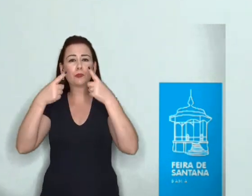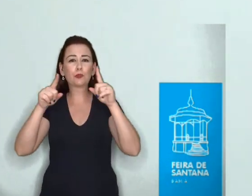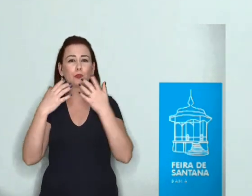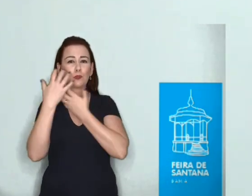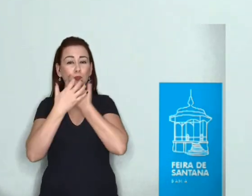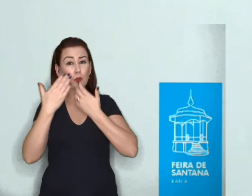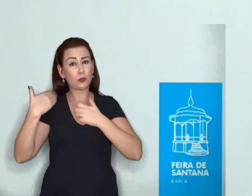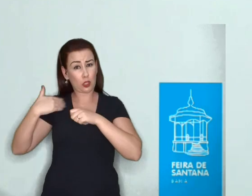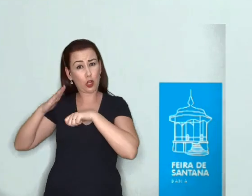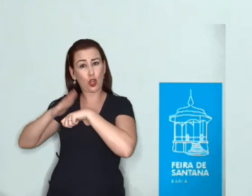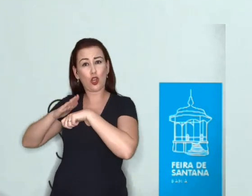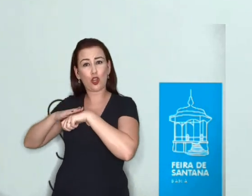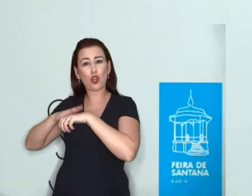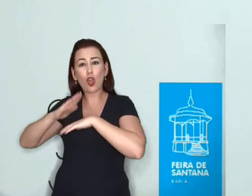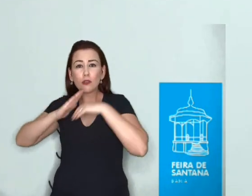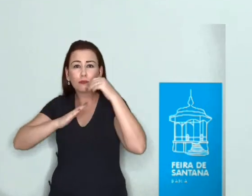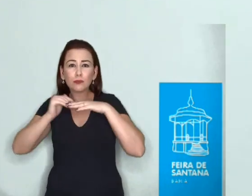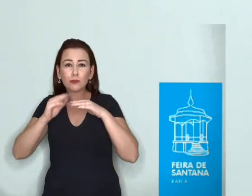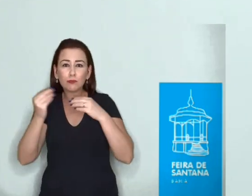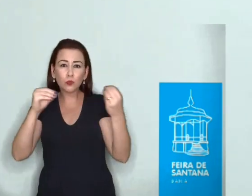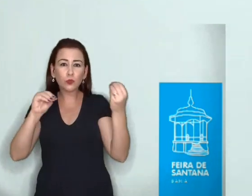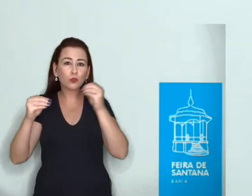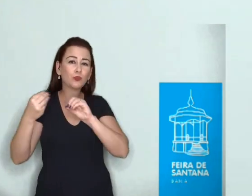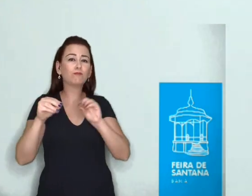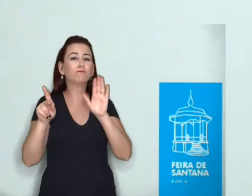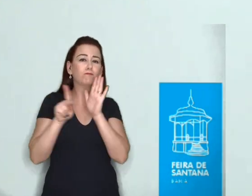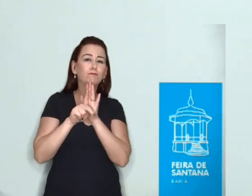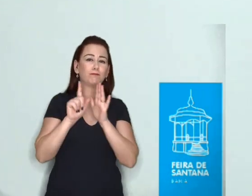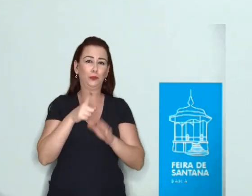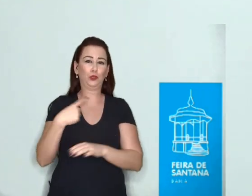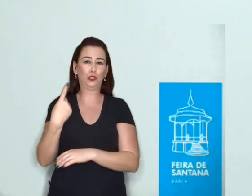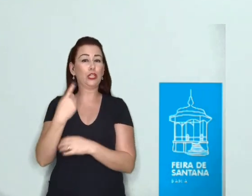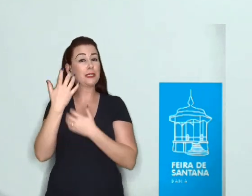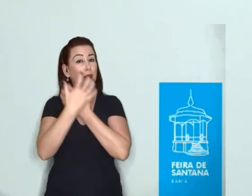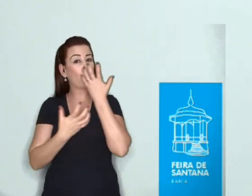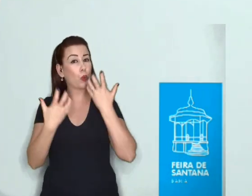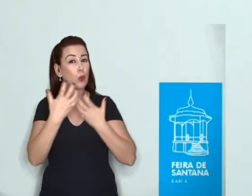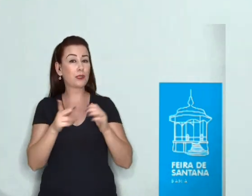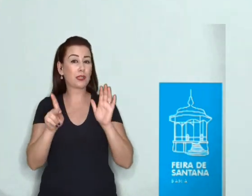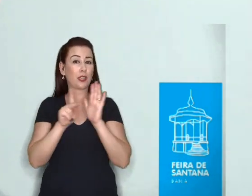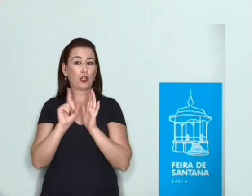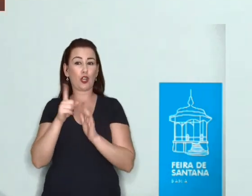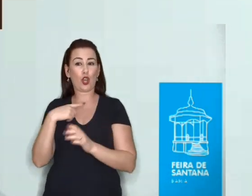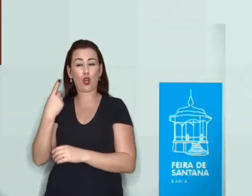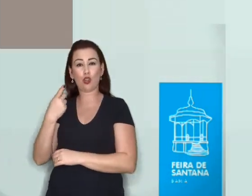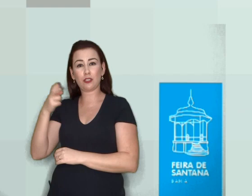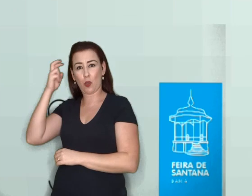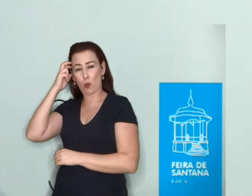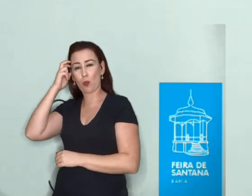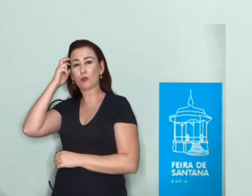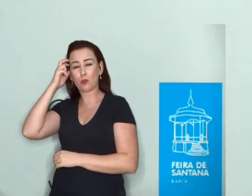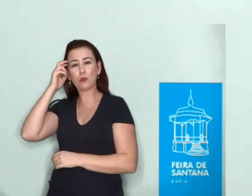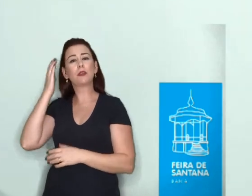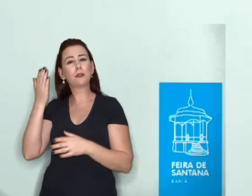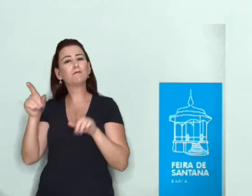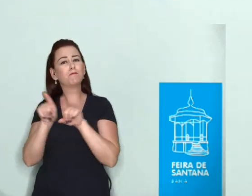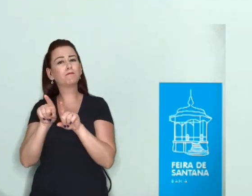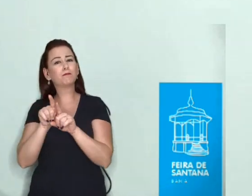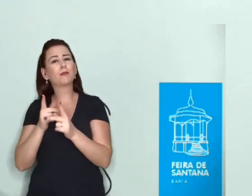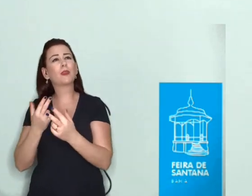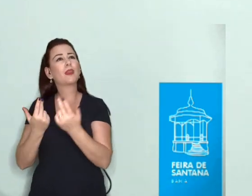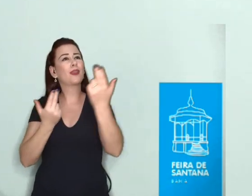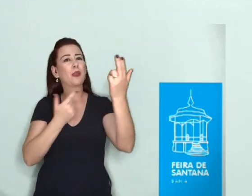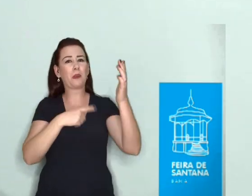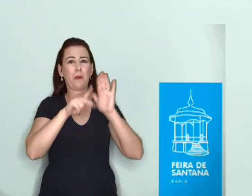Que nós construímos aqui e que fazem parte da nossa música, da nossa cultura. E como todo projeto que